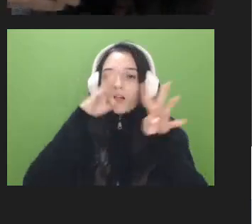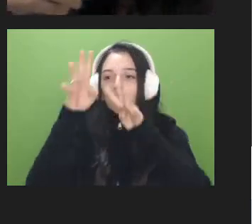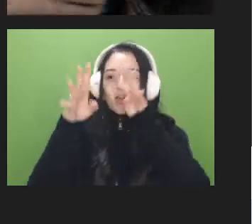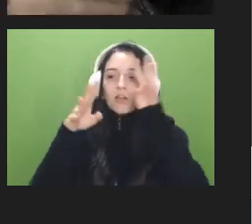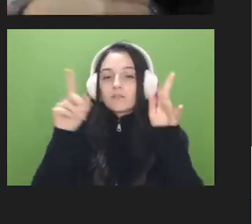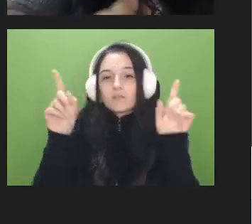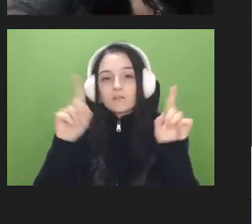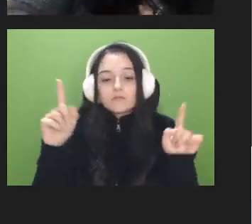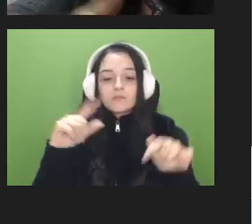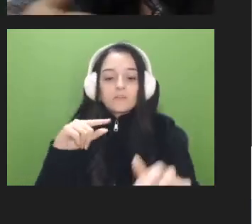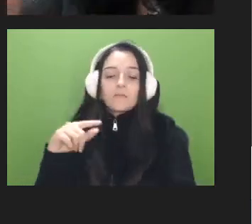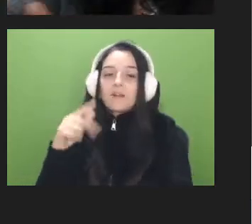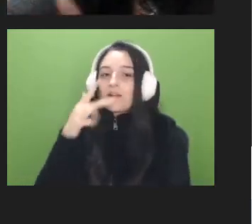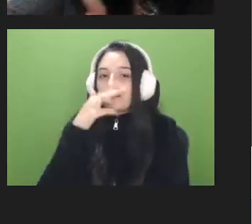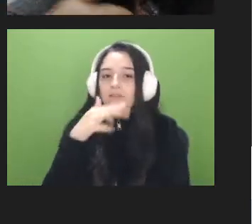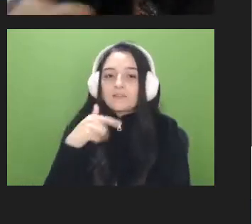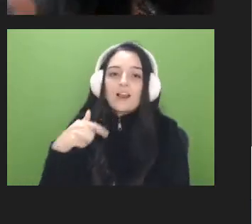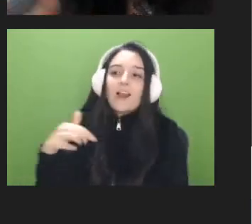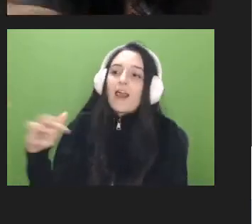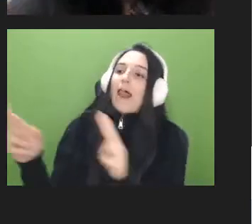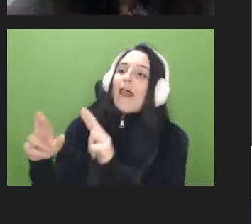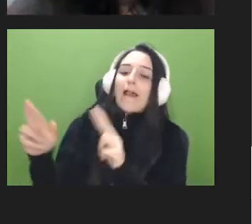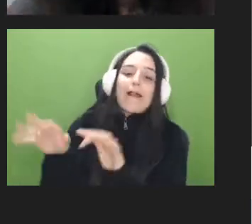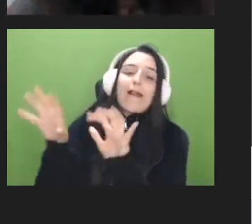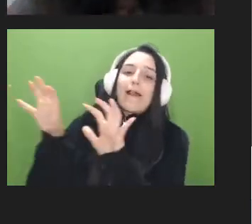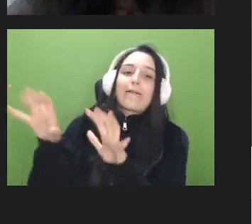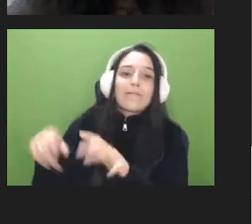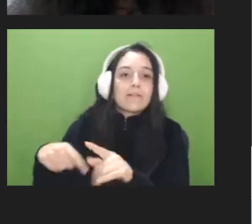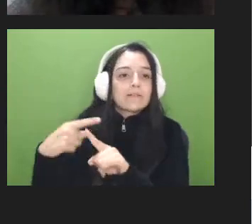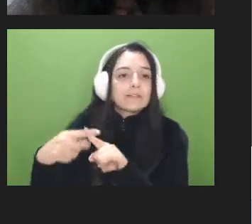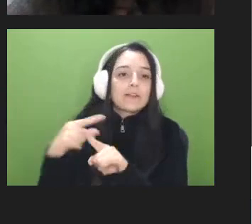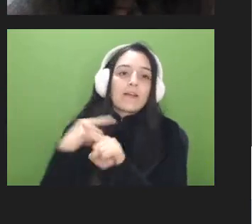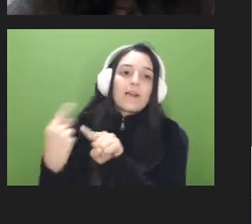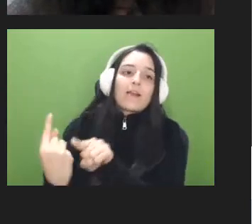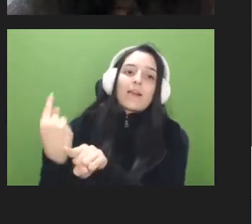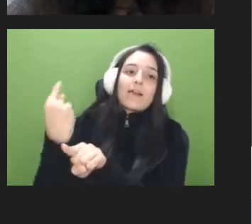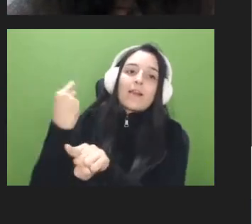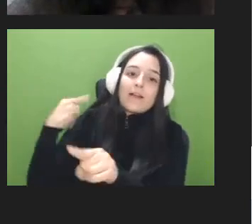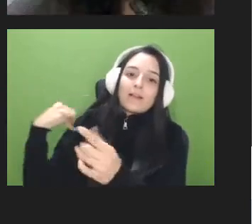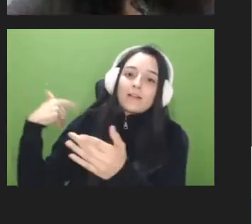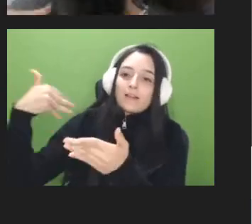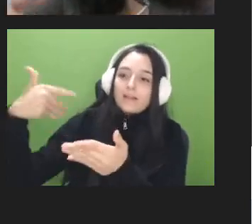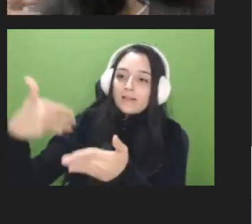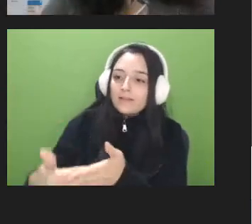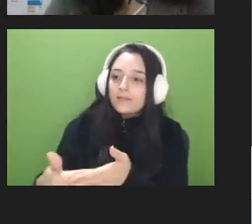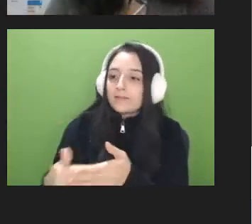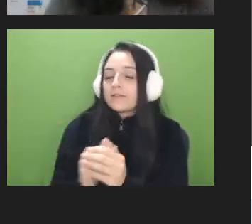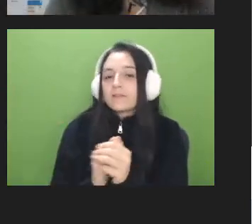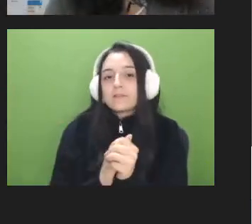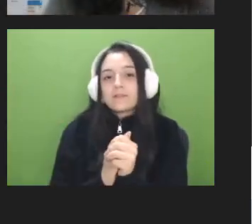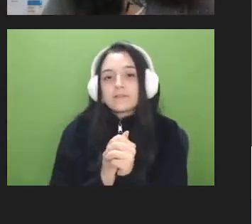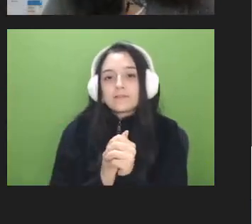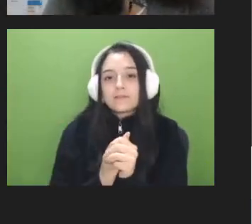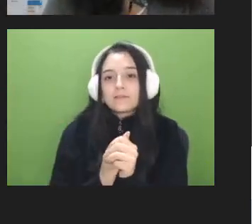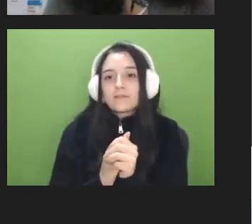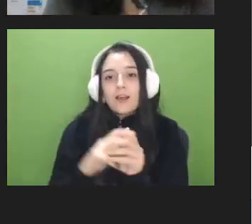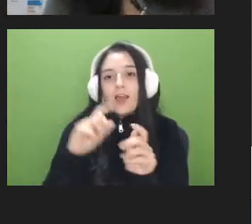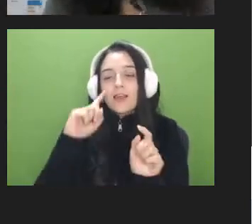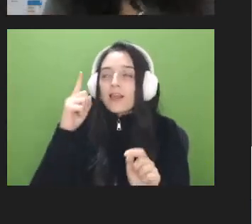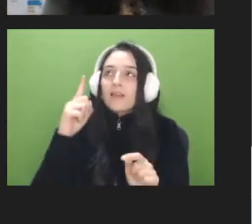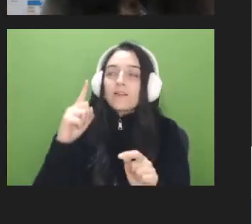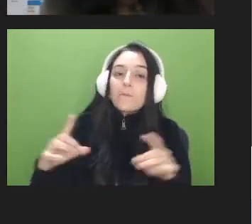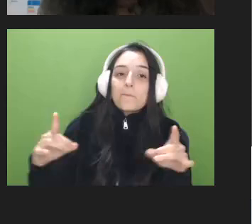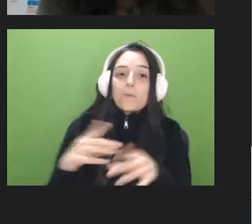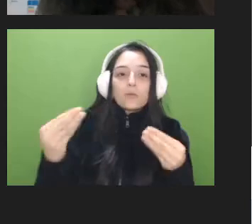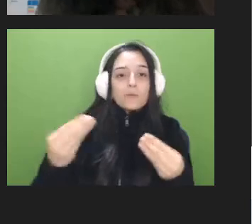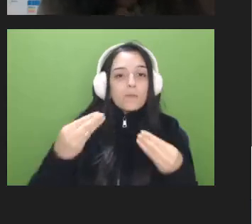todo um percurso histórico, social, que faz com que essa ideia chegue para mim pronta de uma determinada